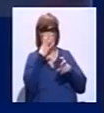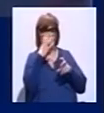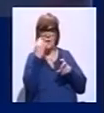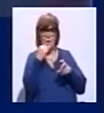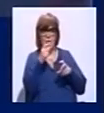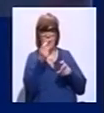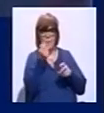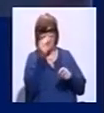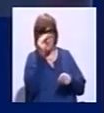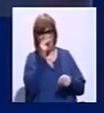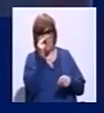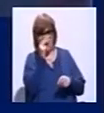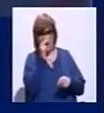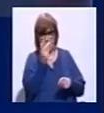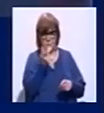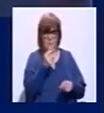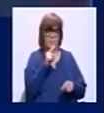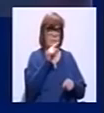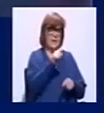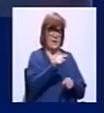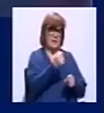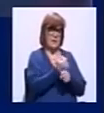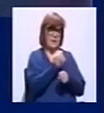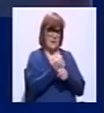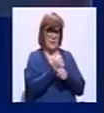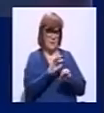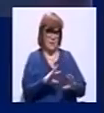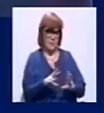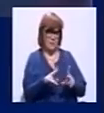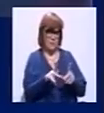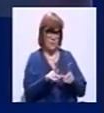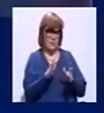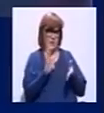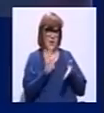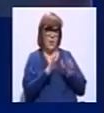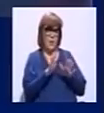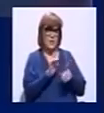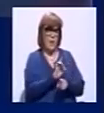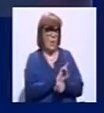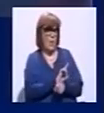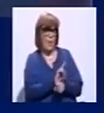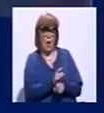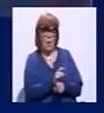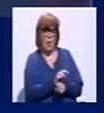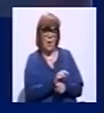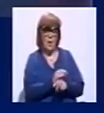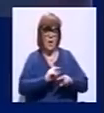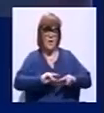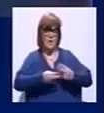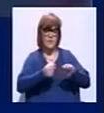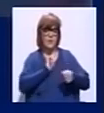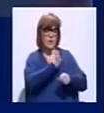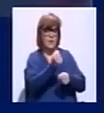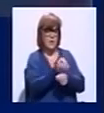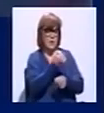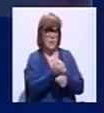custo e esse trabalho que tem desenvolvido foi quase imediato a transformação do vosso